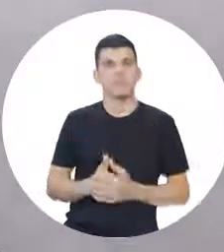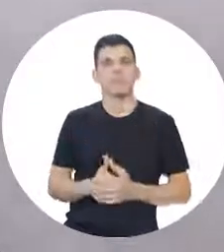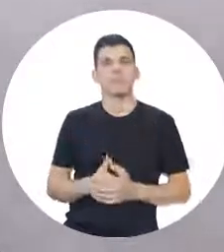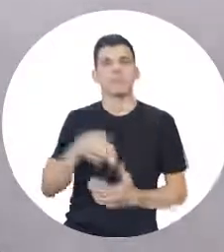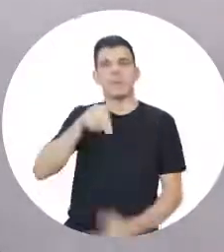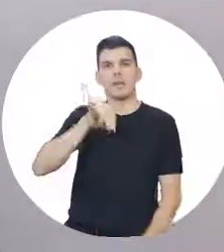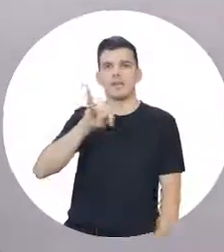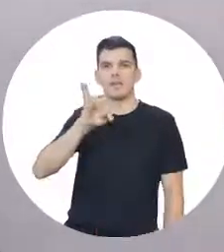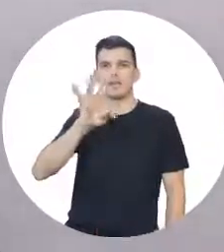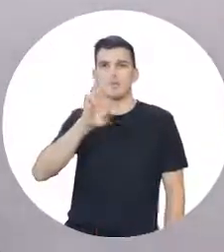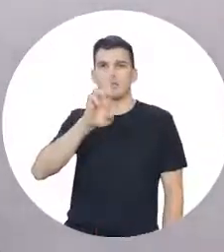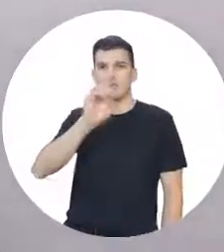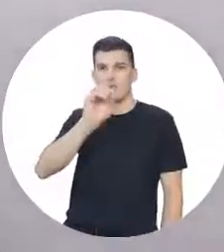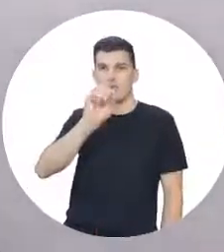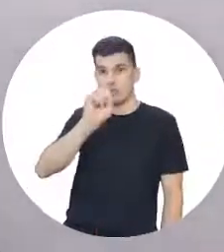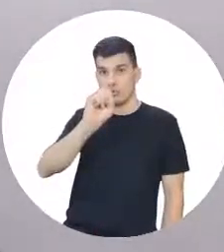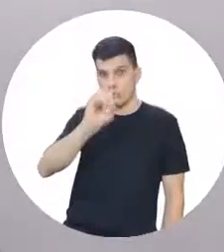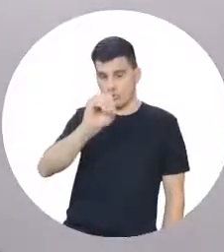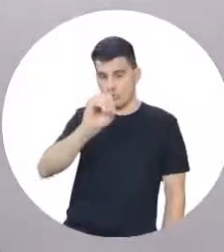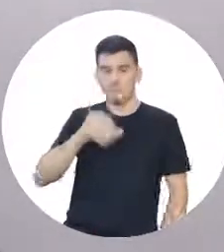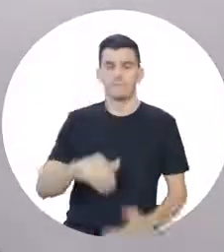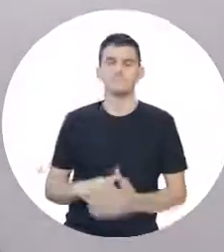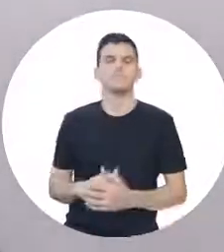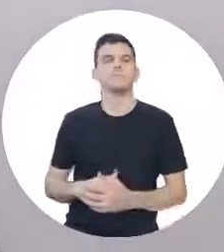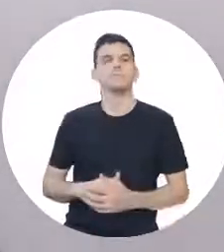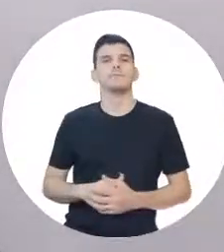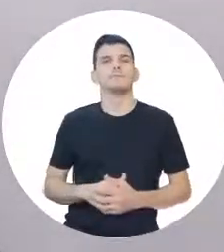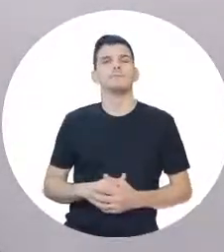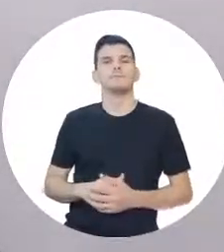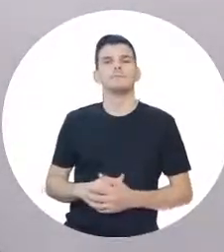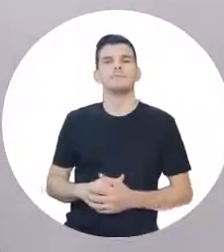Ok? Ácido nitroso.